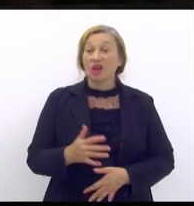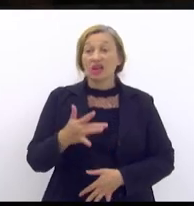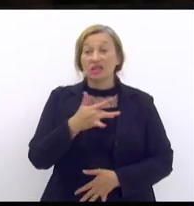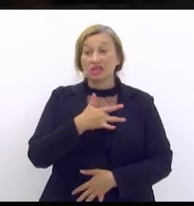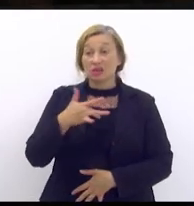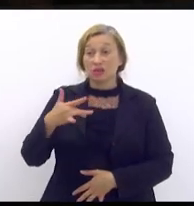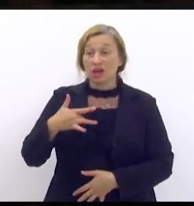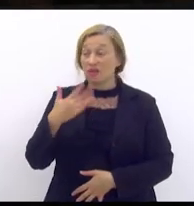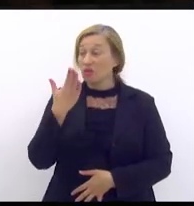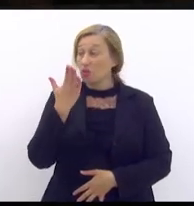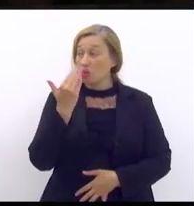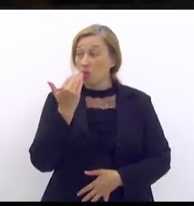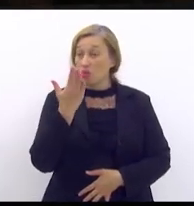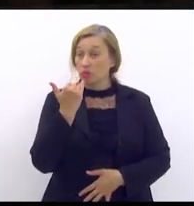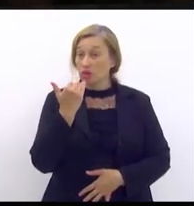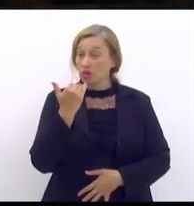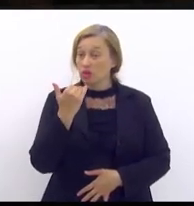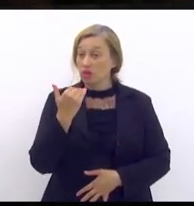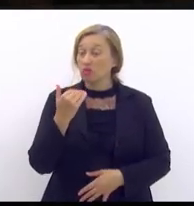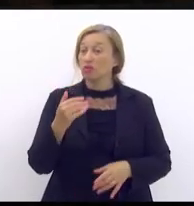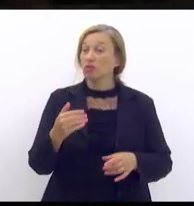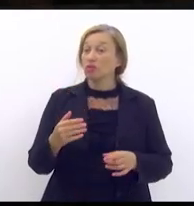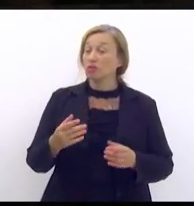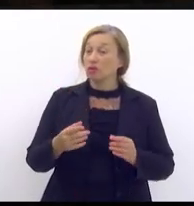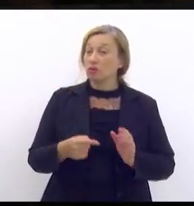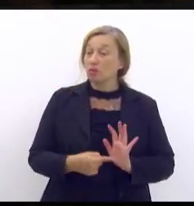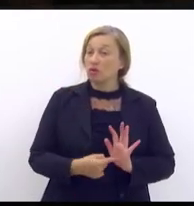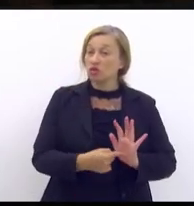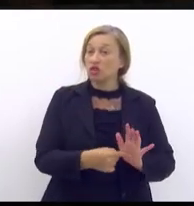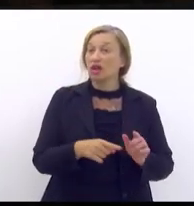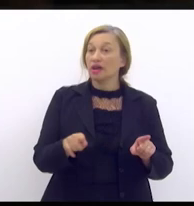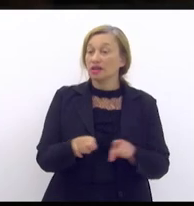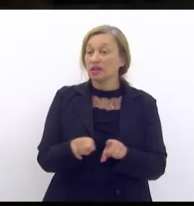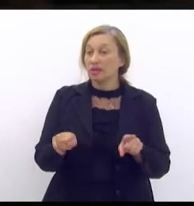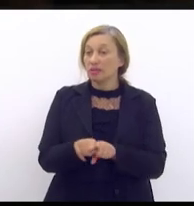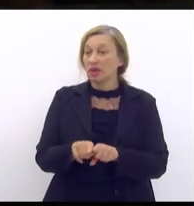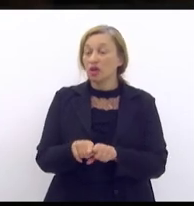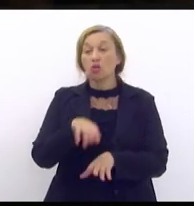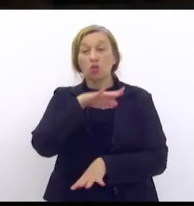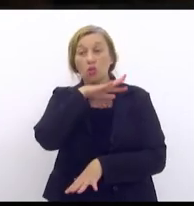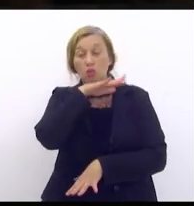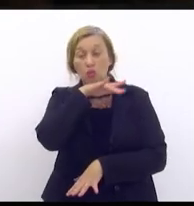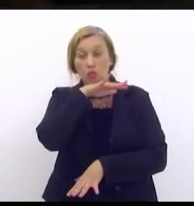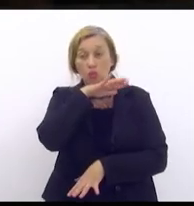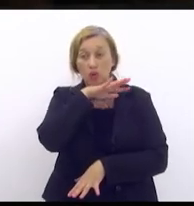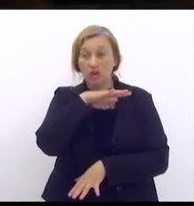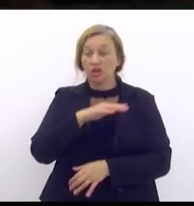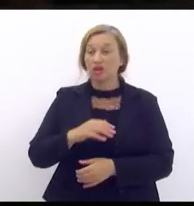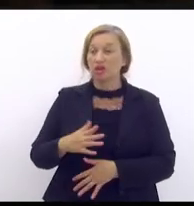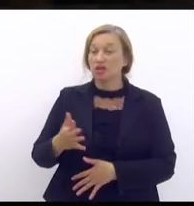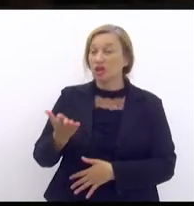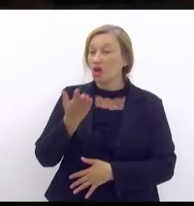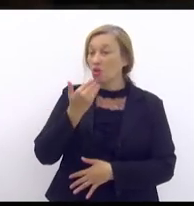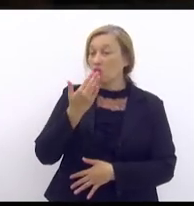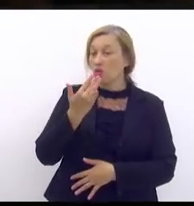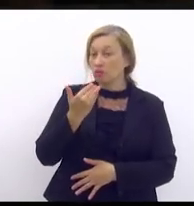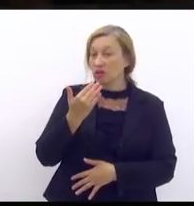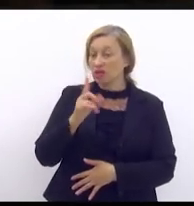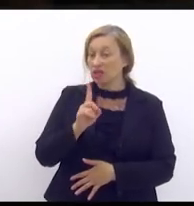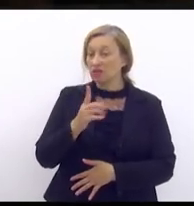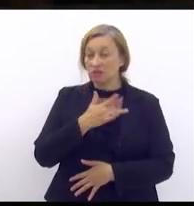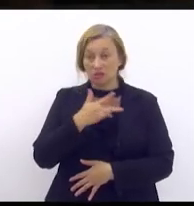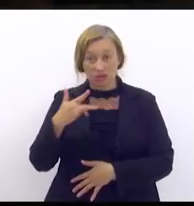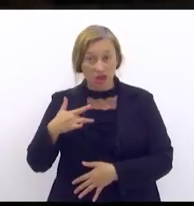e, com isso, os malefícios da alimentação com ultraprocessado e, com isso,